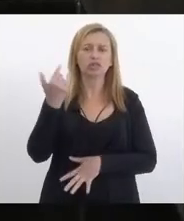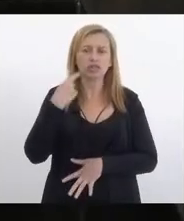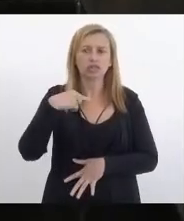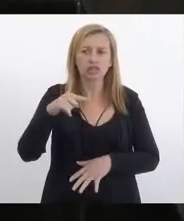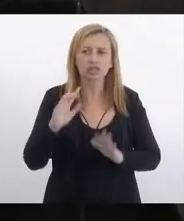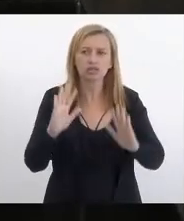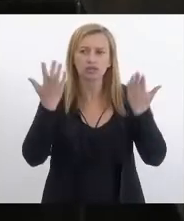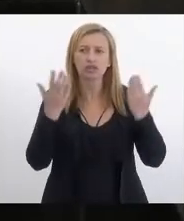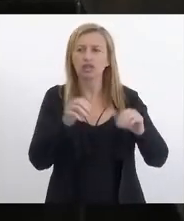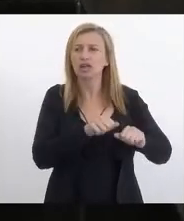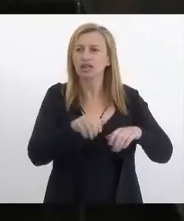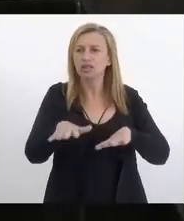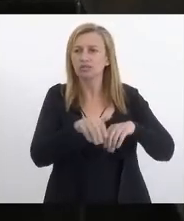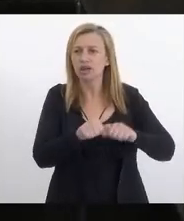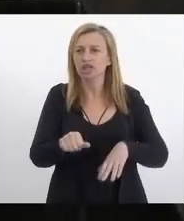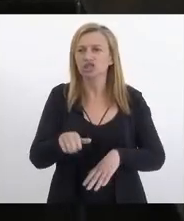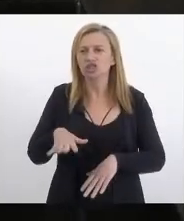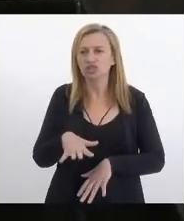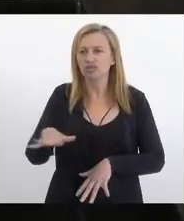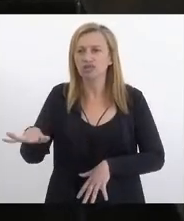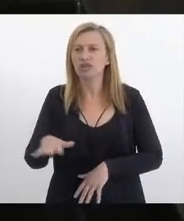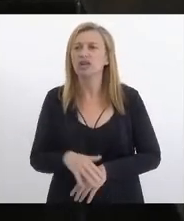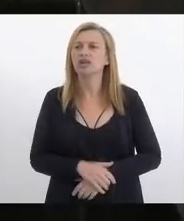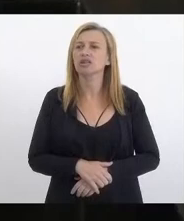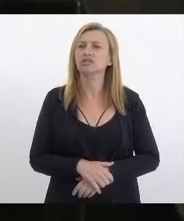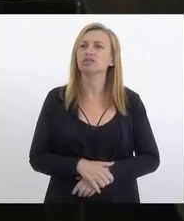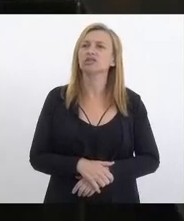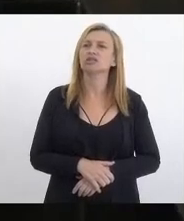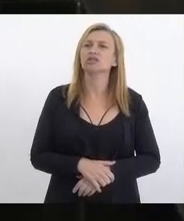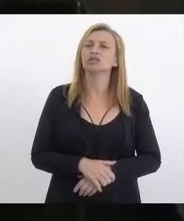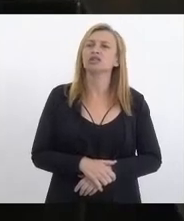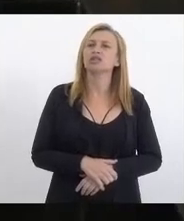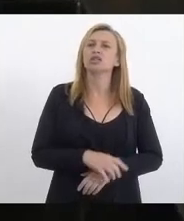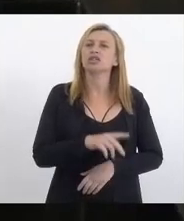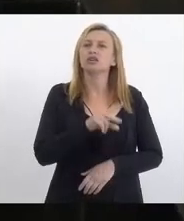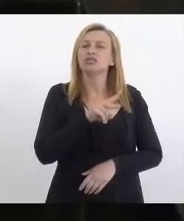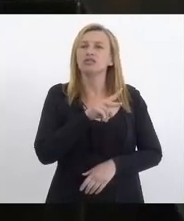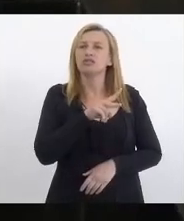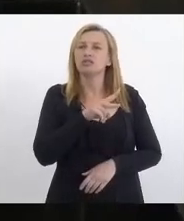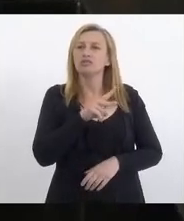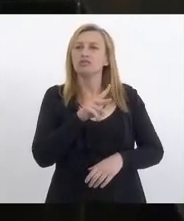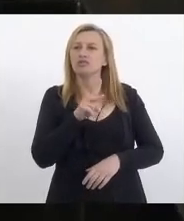a Marcha das Periferias, que partiu ali do Viaduto de Madureira,